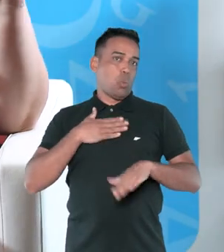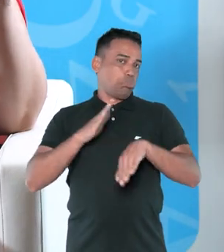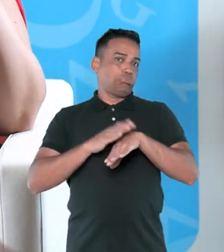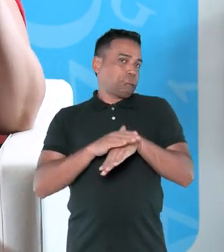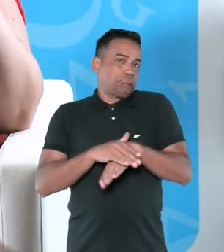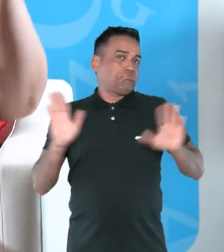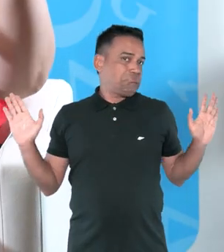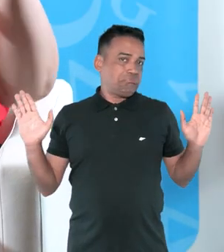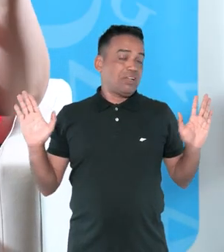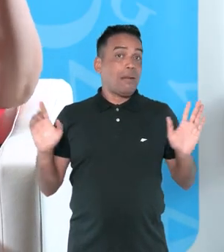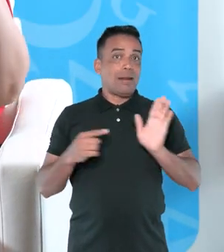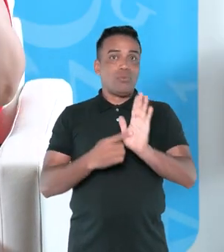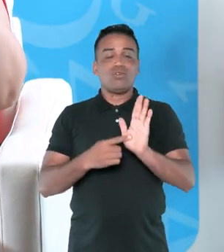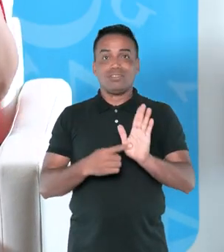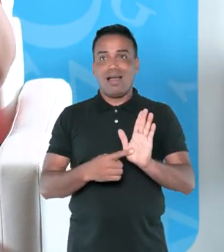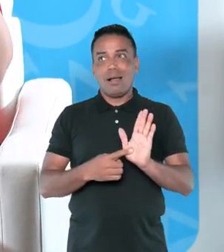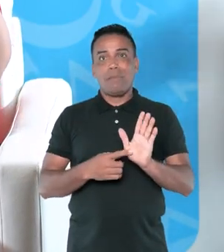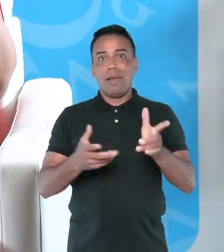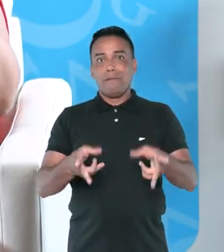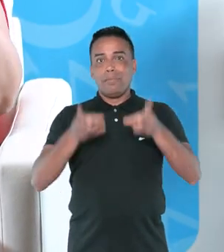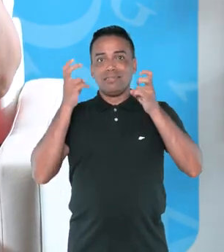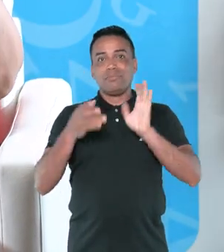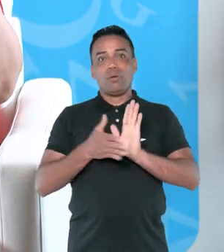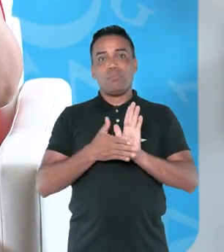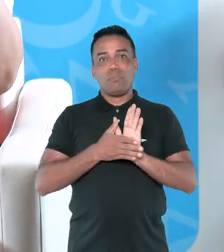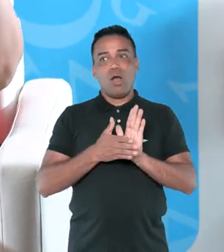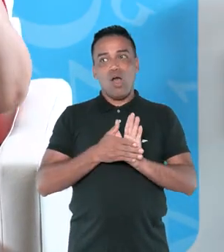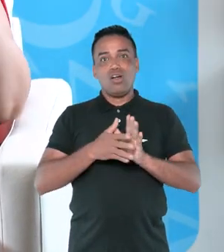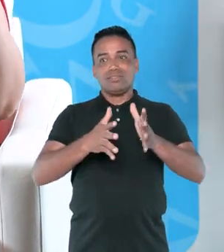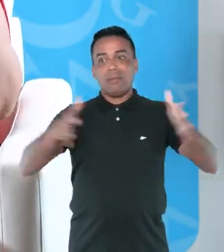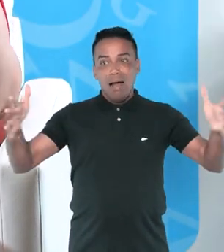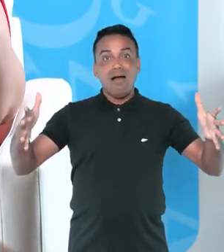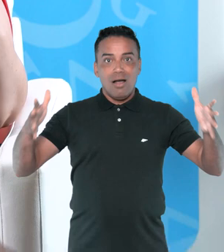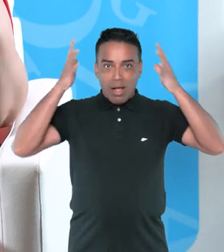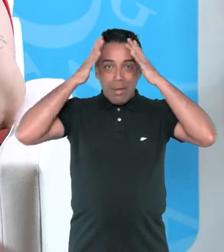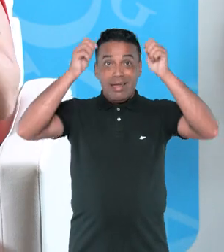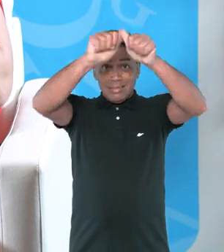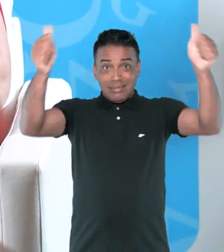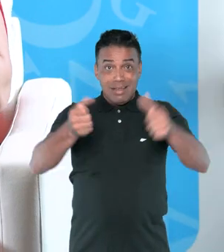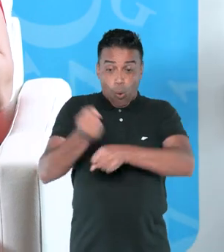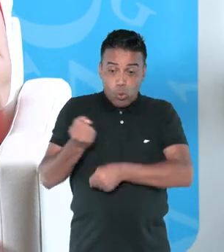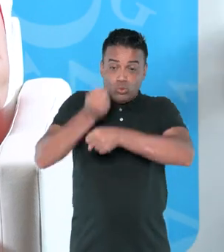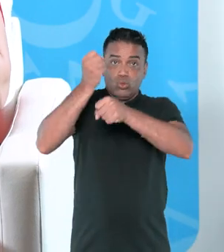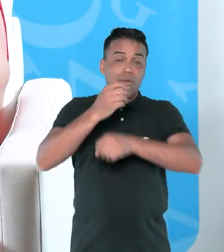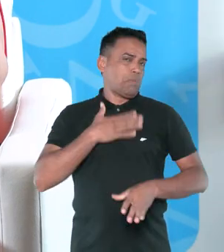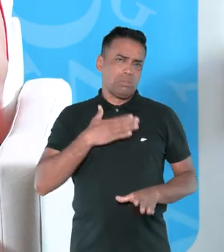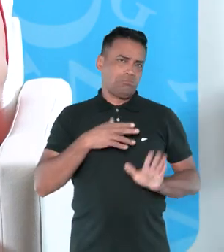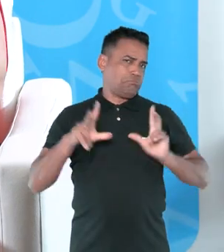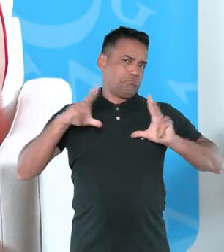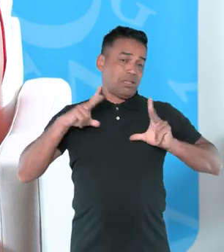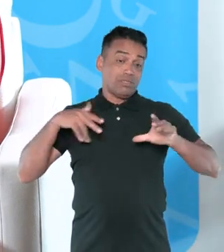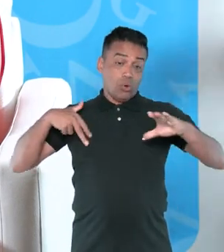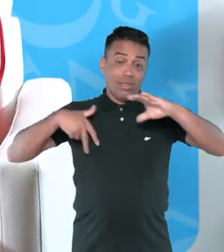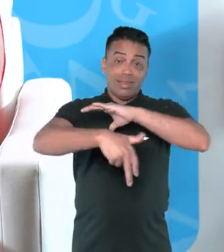E para ver, só para ter noção da proporção do meu tamanho, do tamanho da cabeça, não era para nada, era para mim só. E eu não entrei